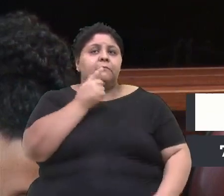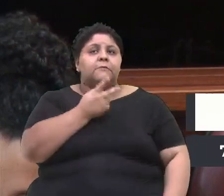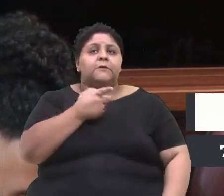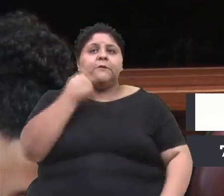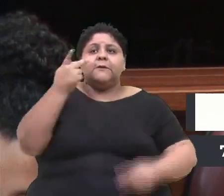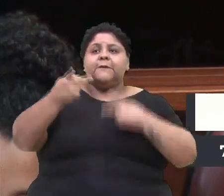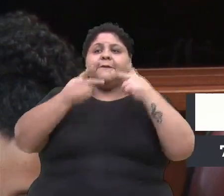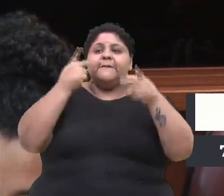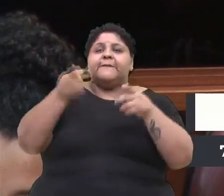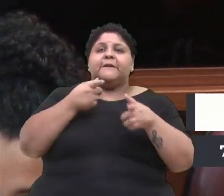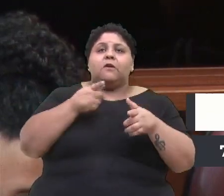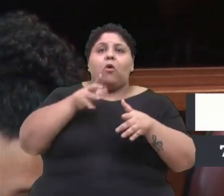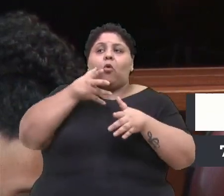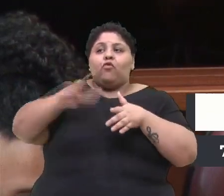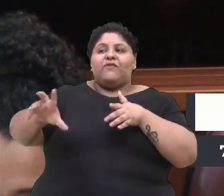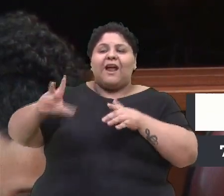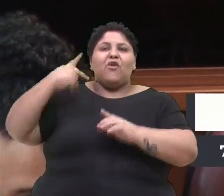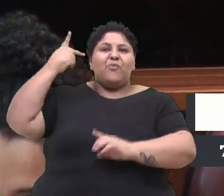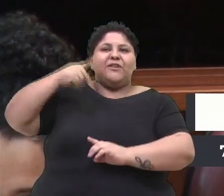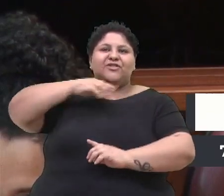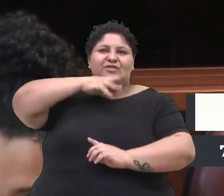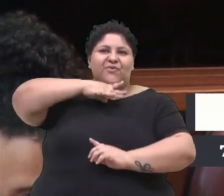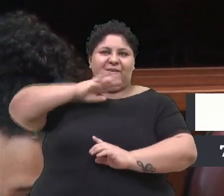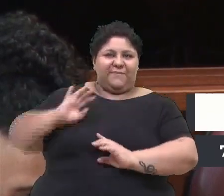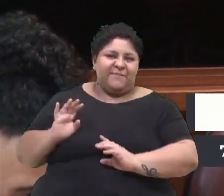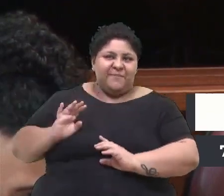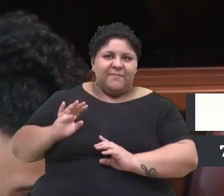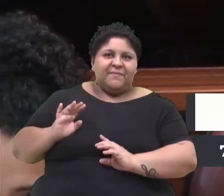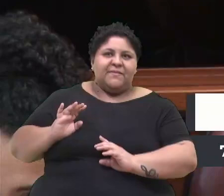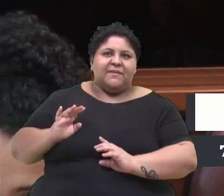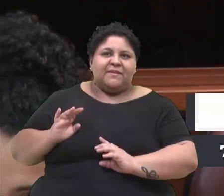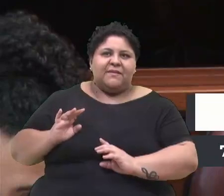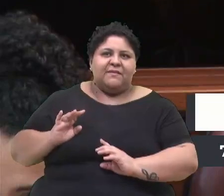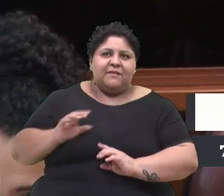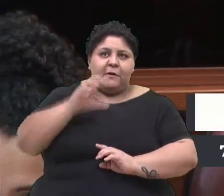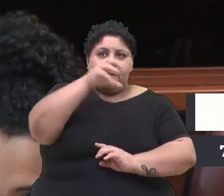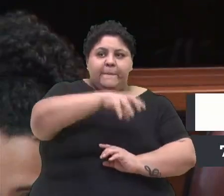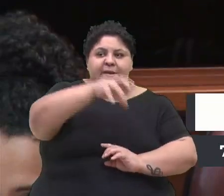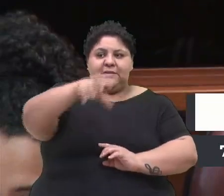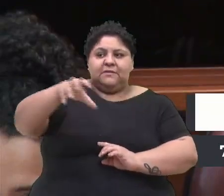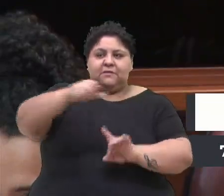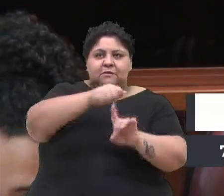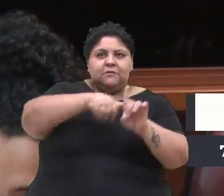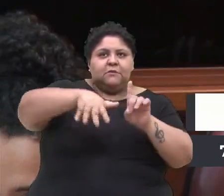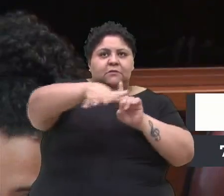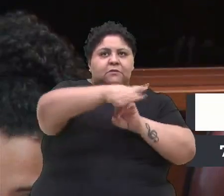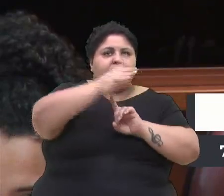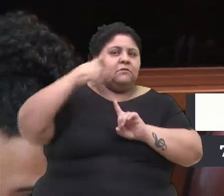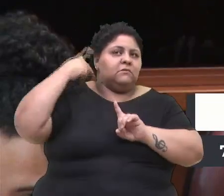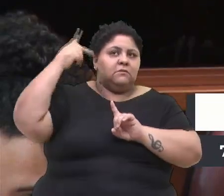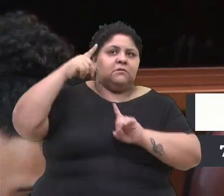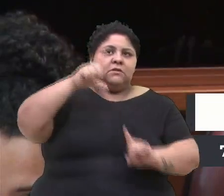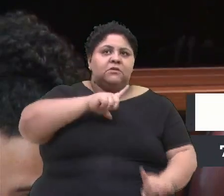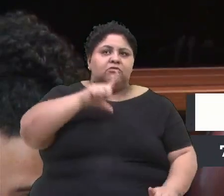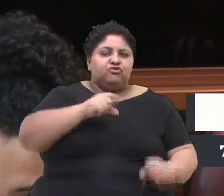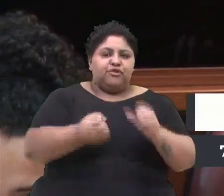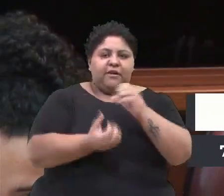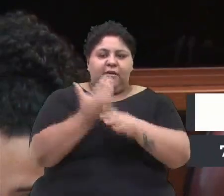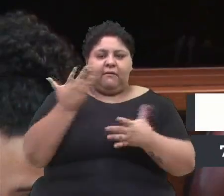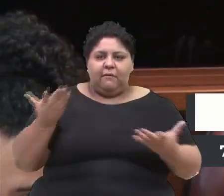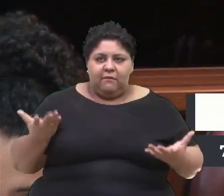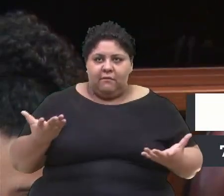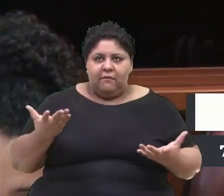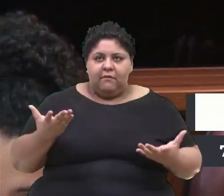ele é ruim, porque para setores da sociedade, os políticos não tinham nem que existir, e nem o